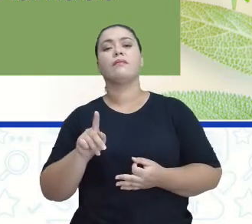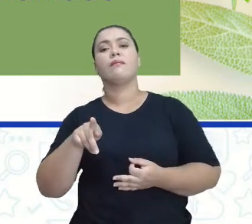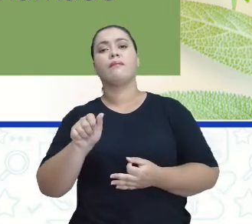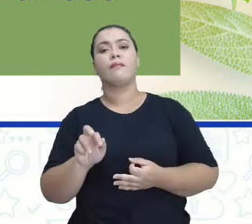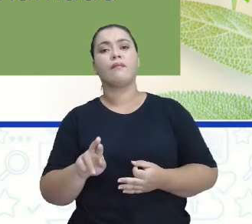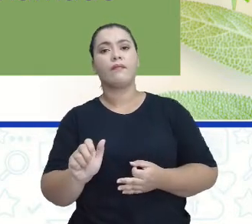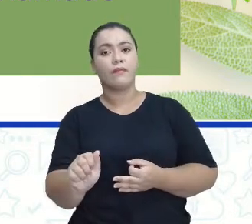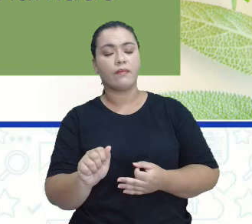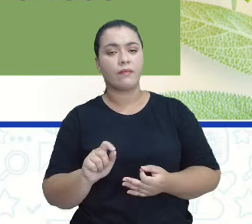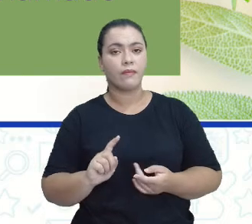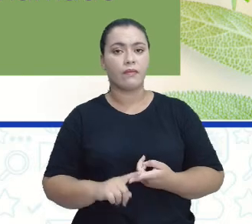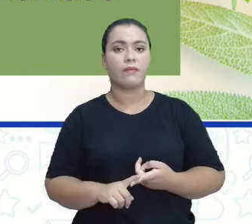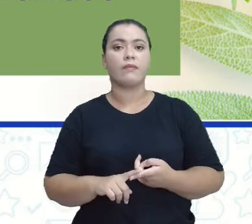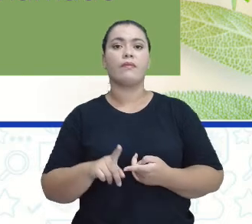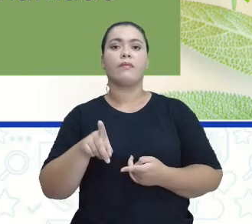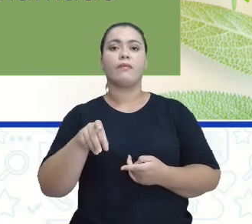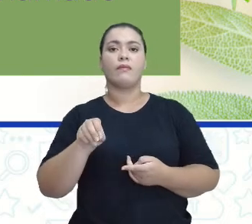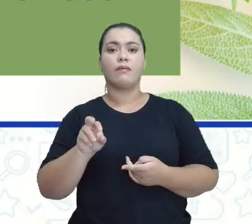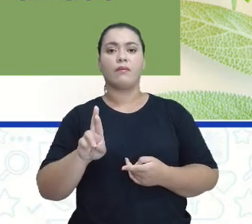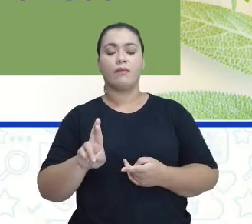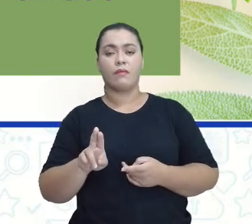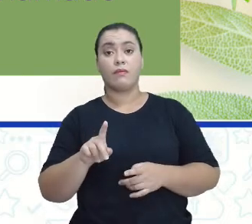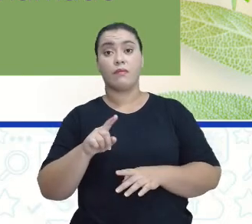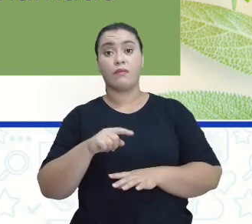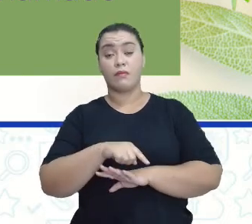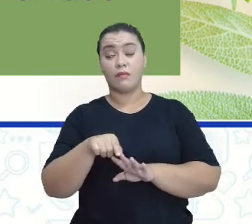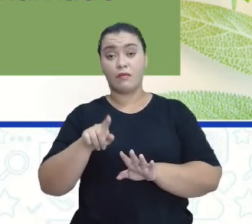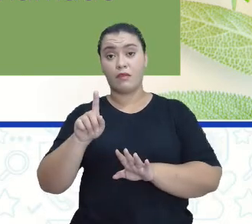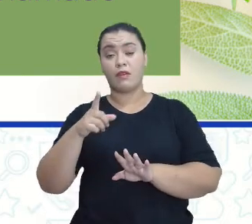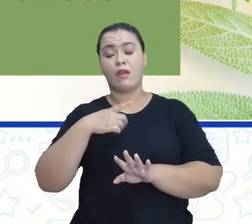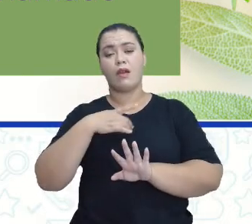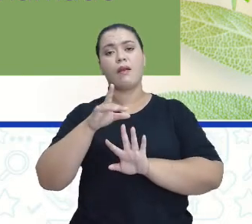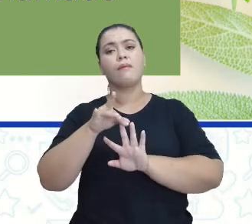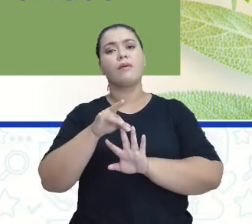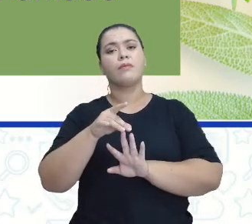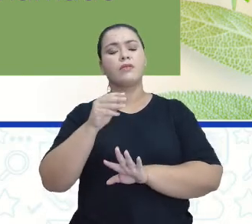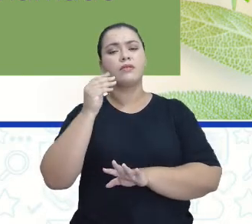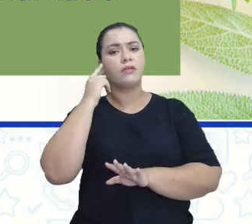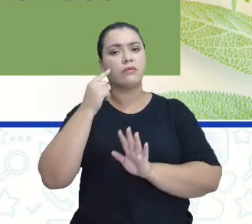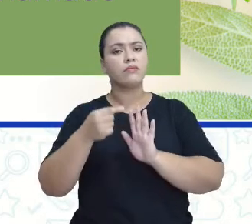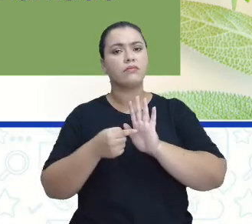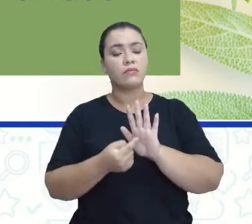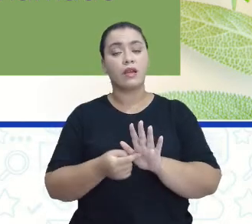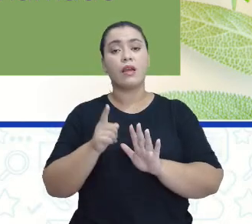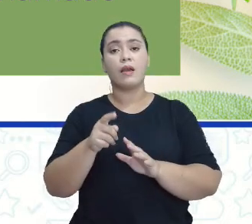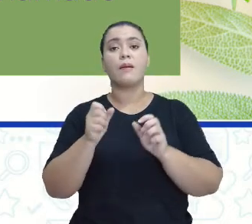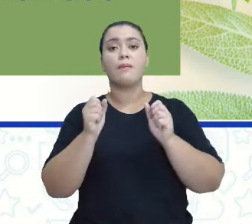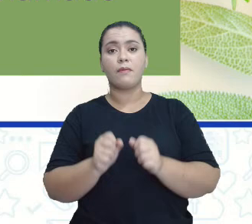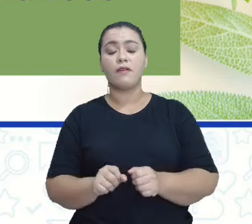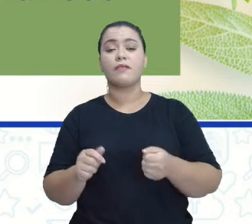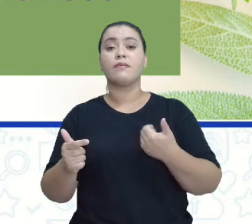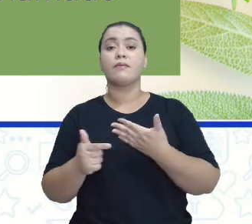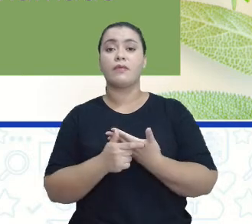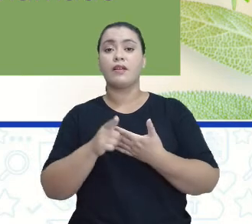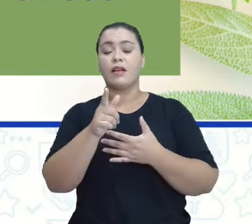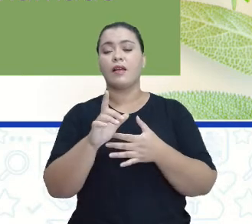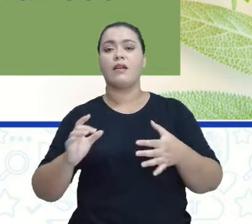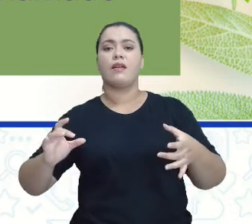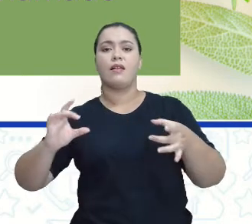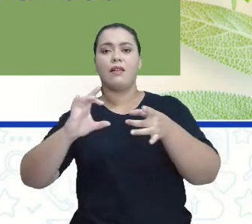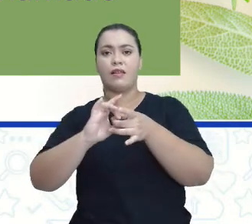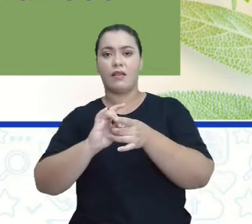para, a preposição por. Então, são exemplos de preposições que podem fazer esse papel de